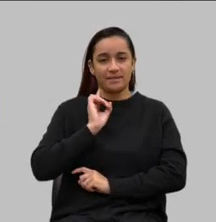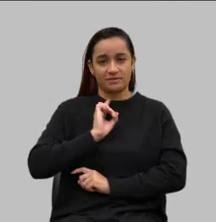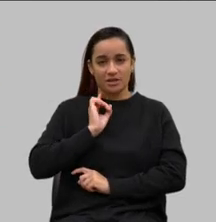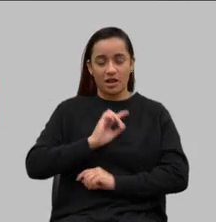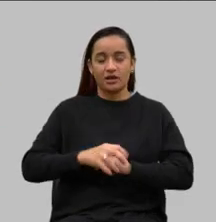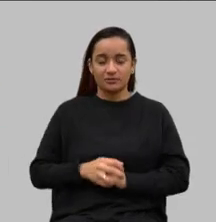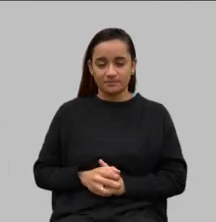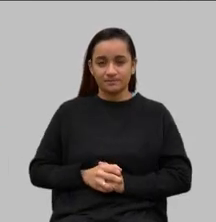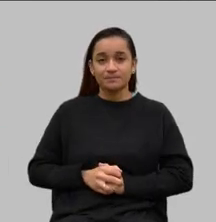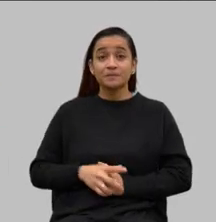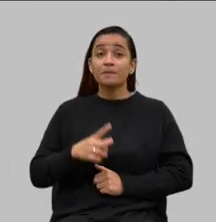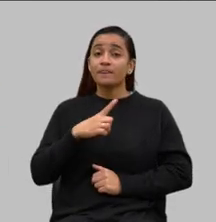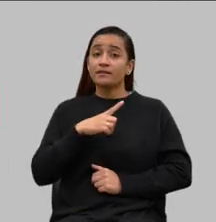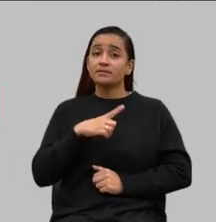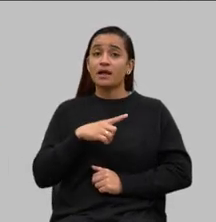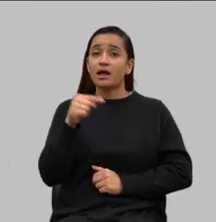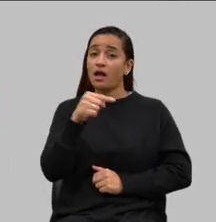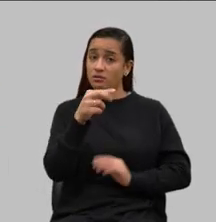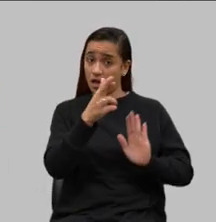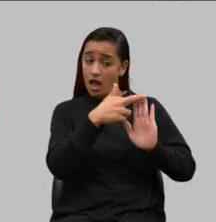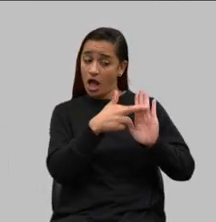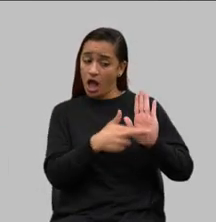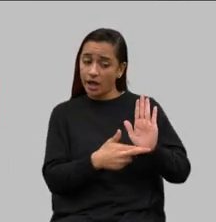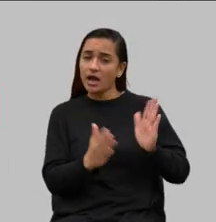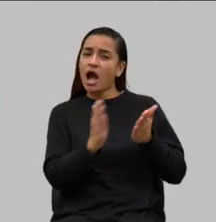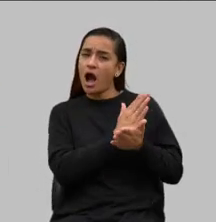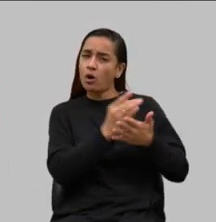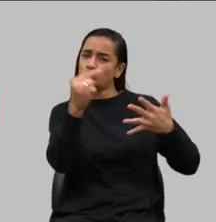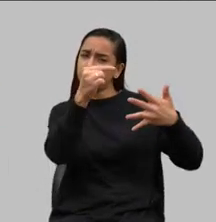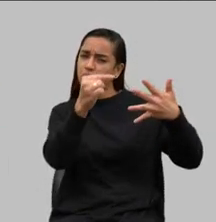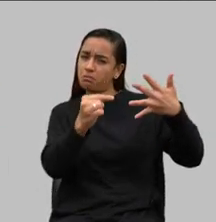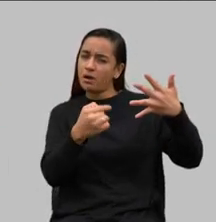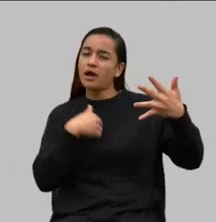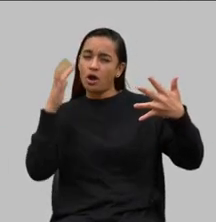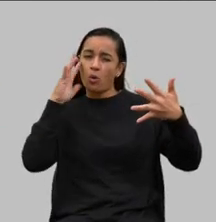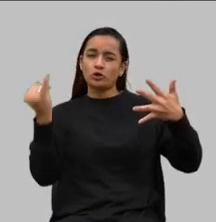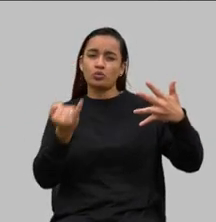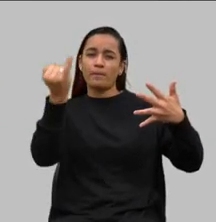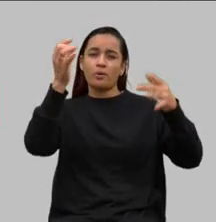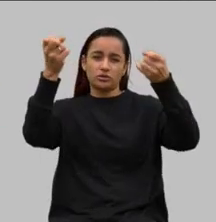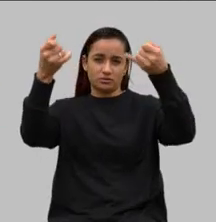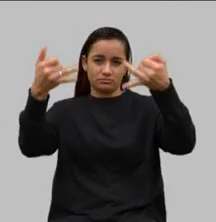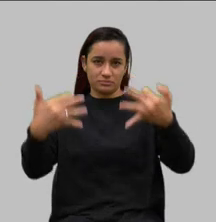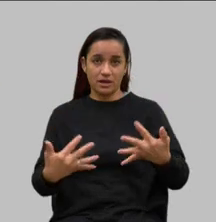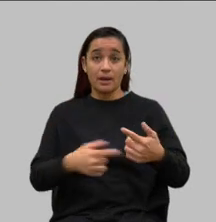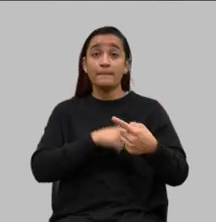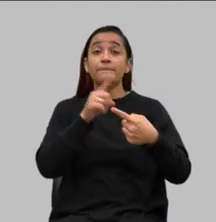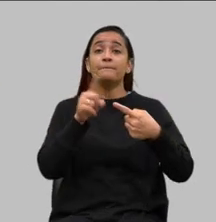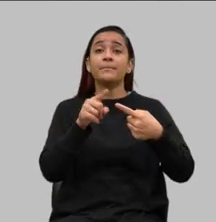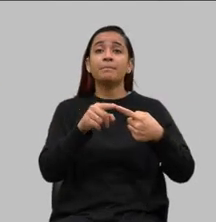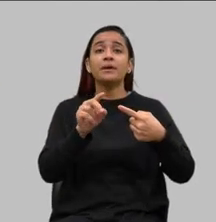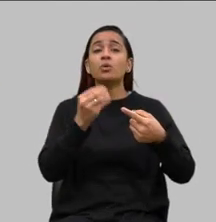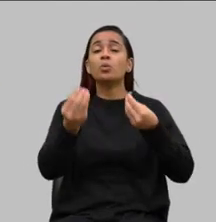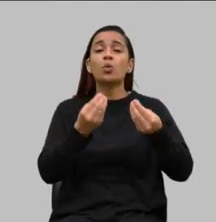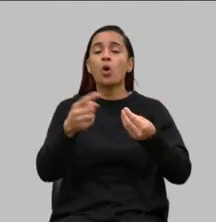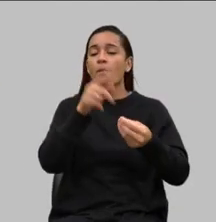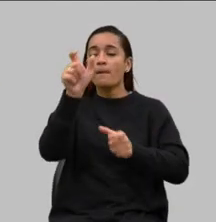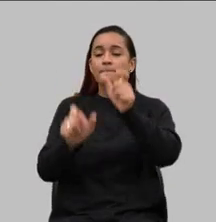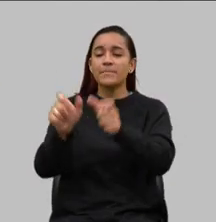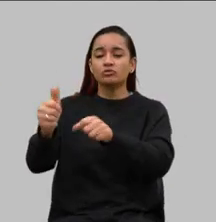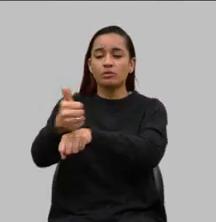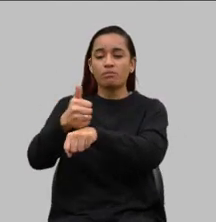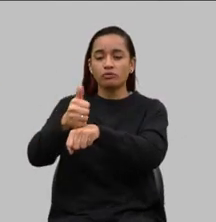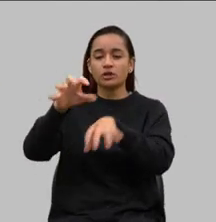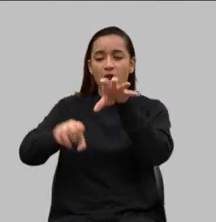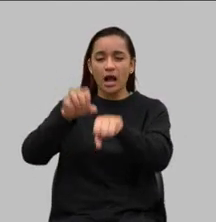alguns essa normatização tem alguns pontos que eu queria que destacar primeiro o envolvimento efetivo dos catadores e da associações